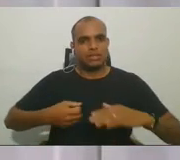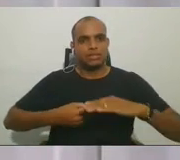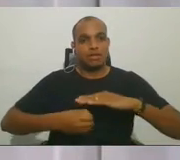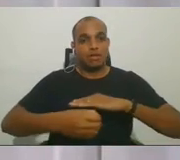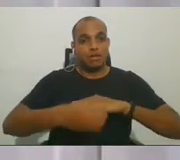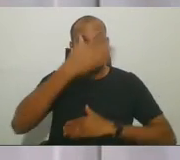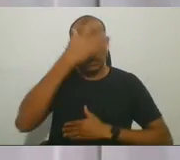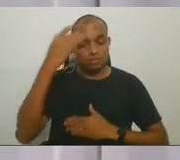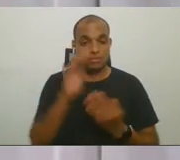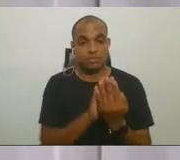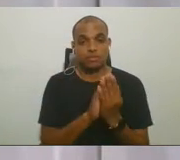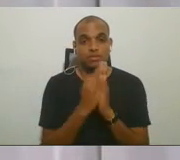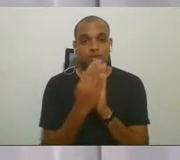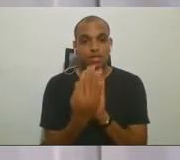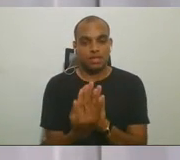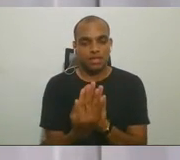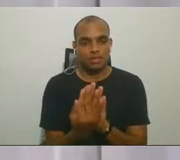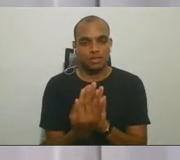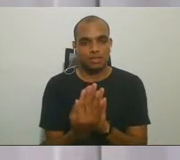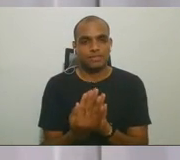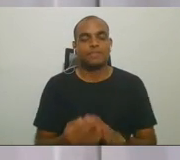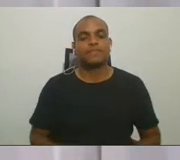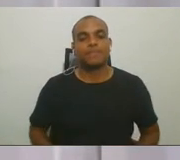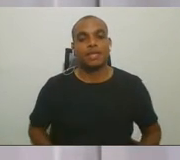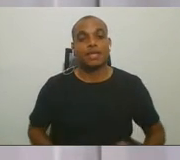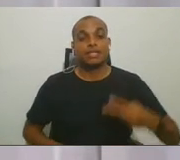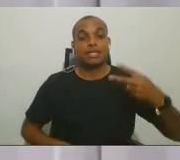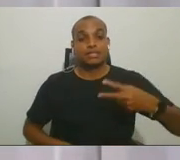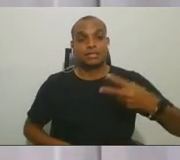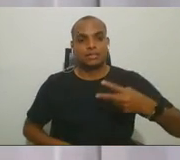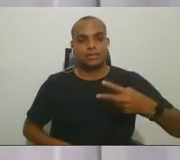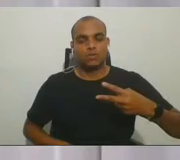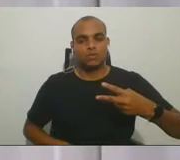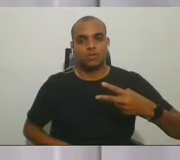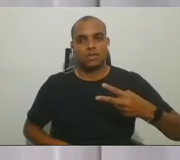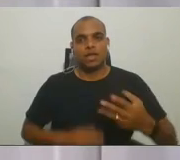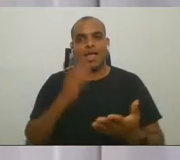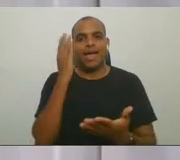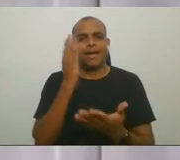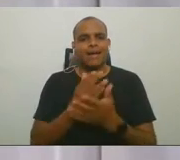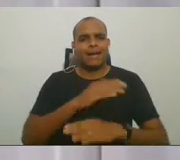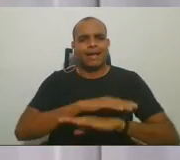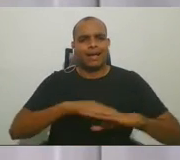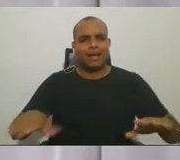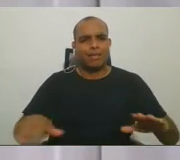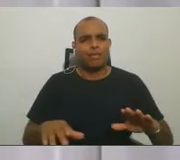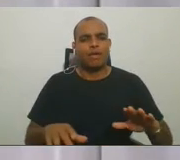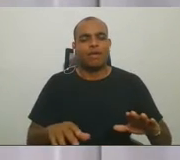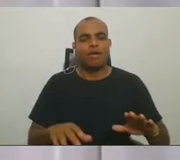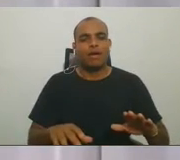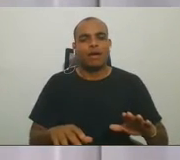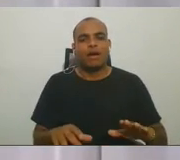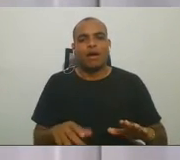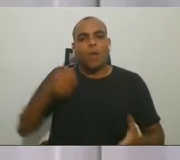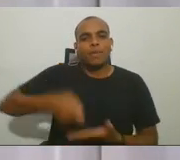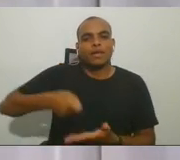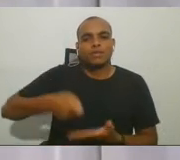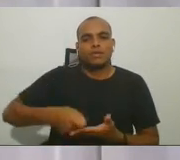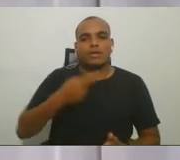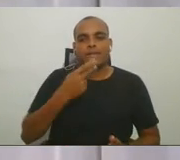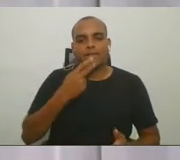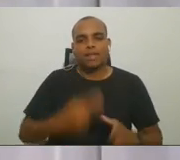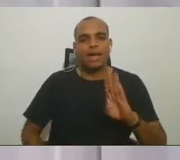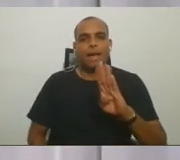segunda questão é a revogação das ordens binárias no ato